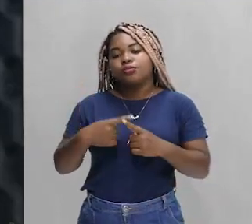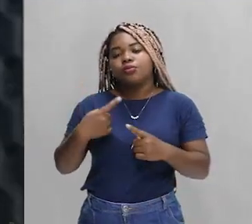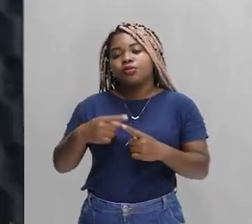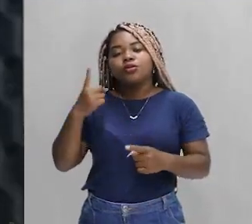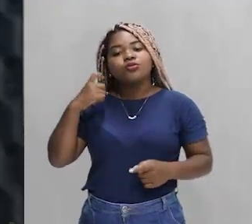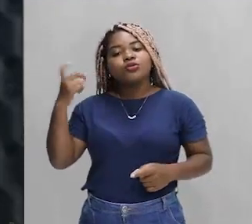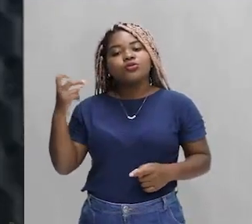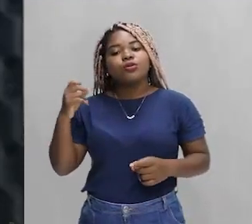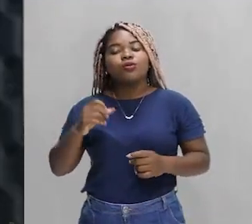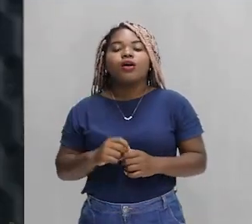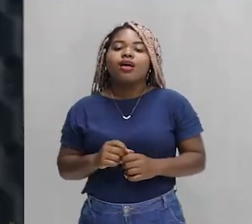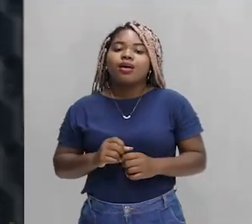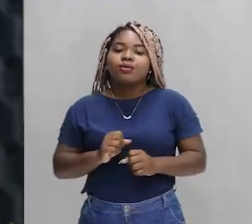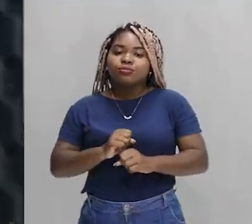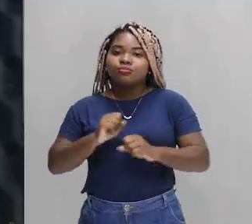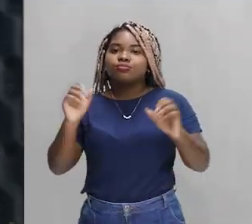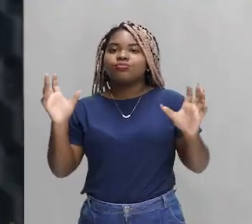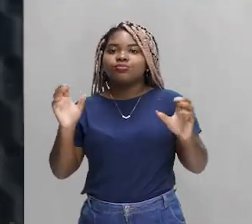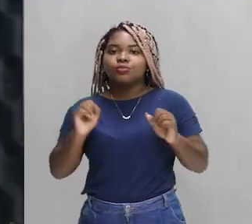livre, mais aberto.